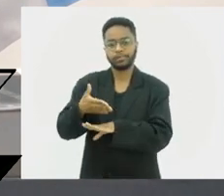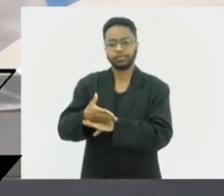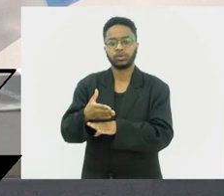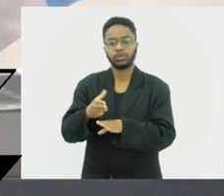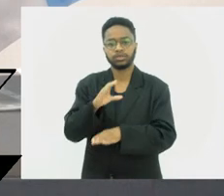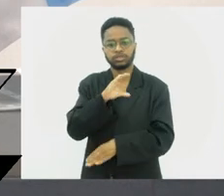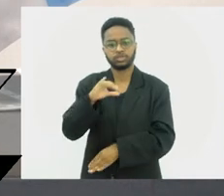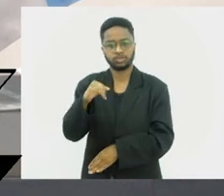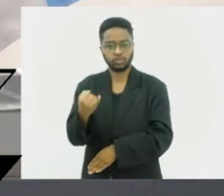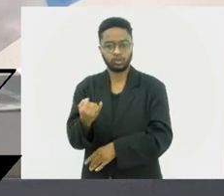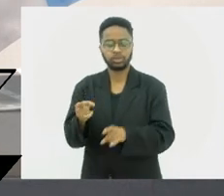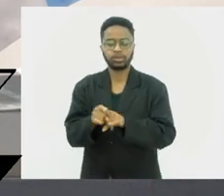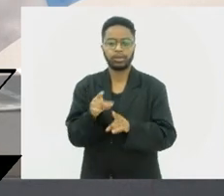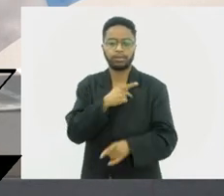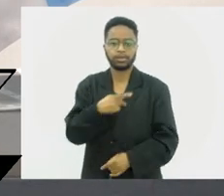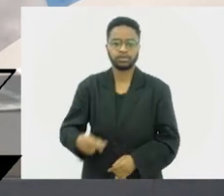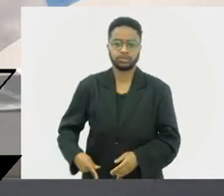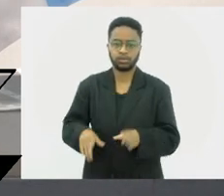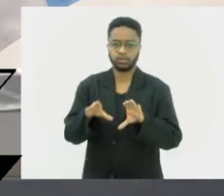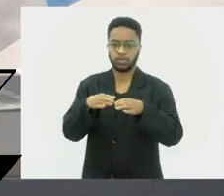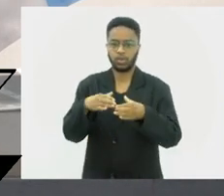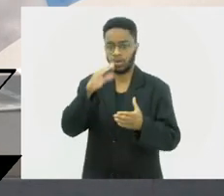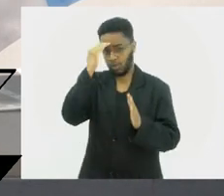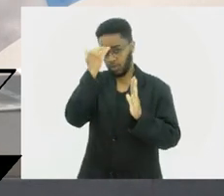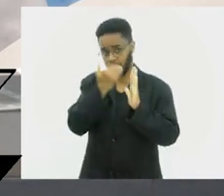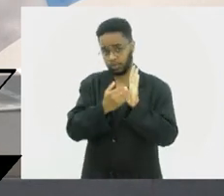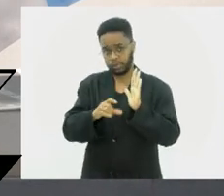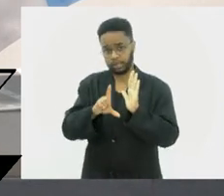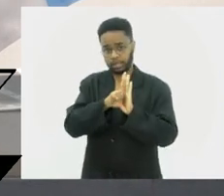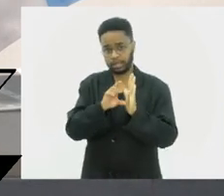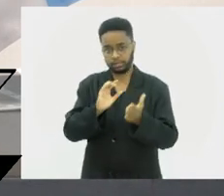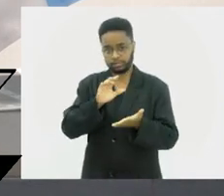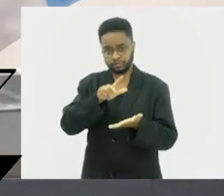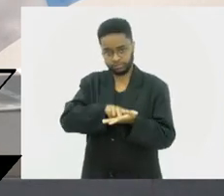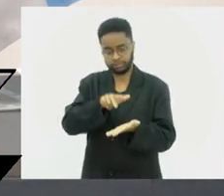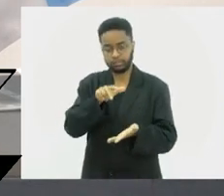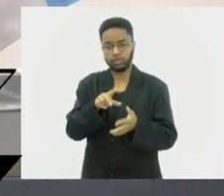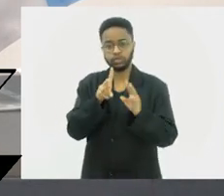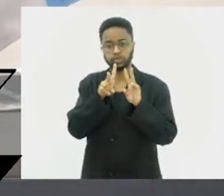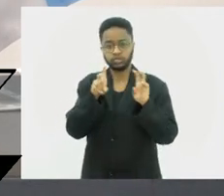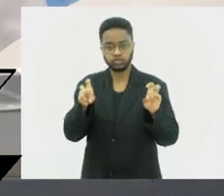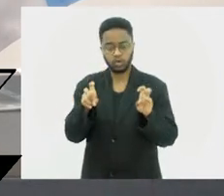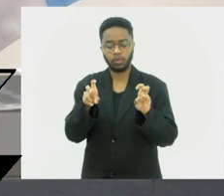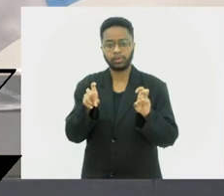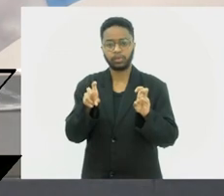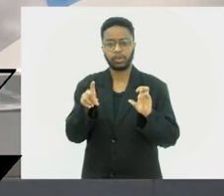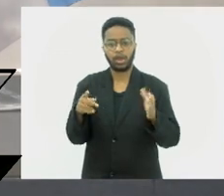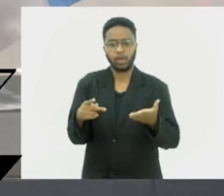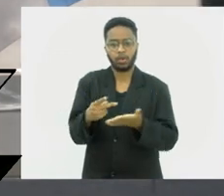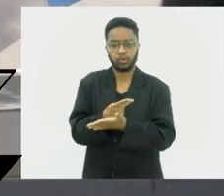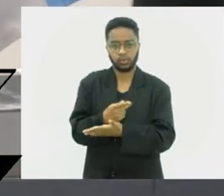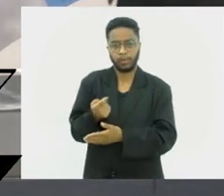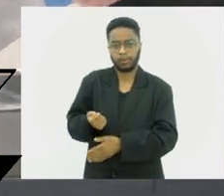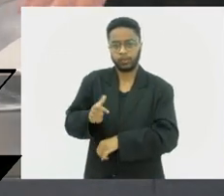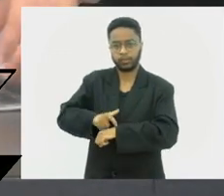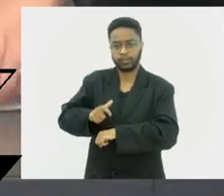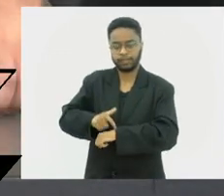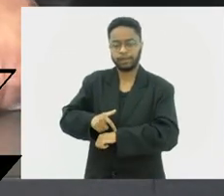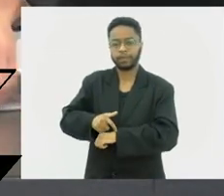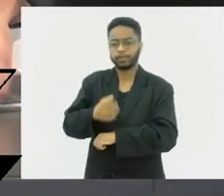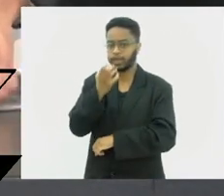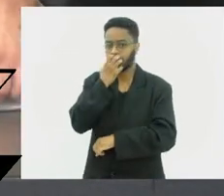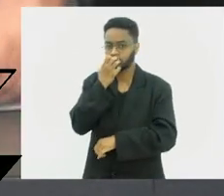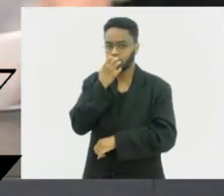e presidente da Comissão do Cumpra-se, sobre os ataques recentes da raça de cães da